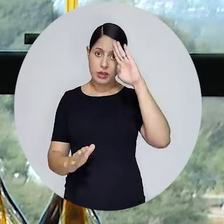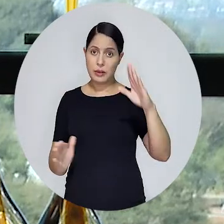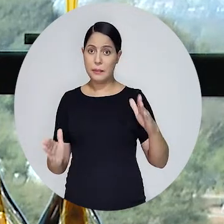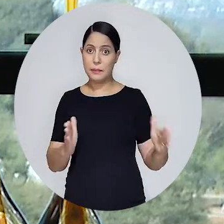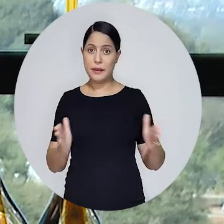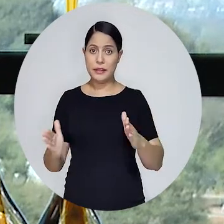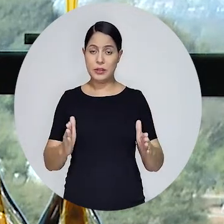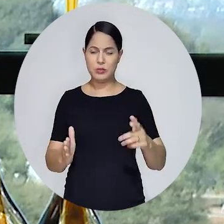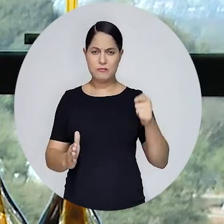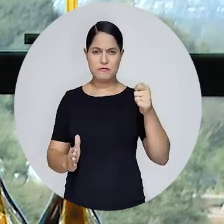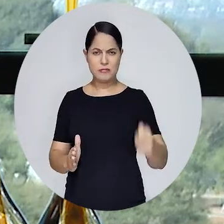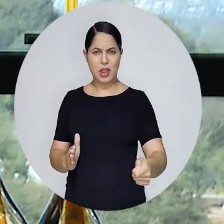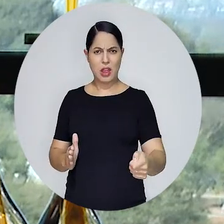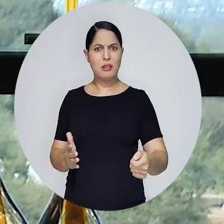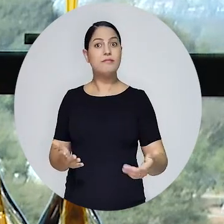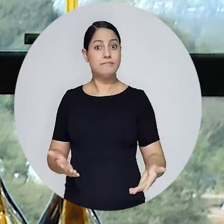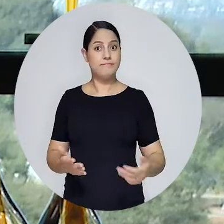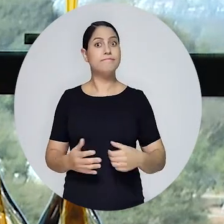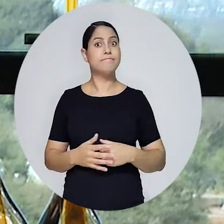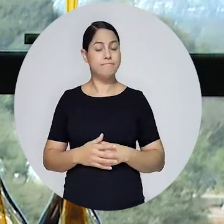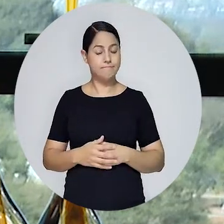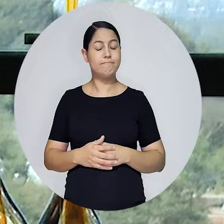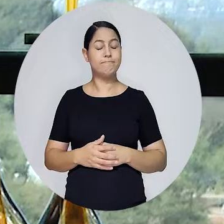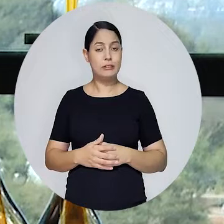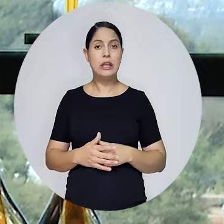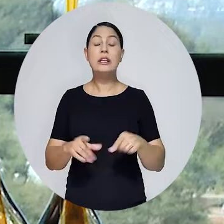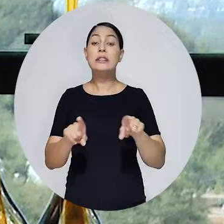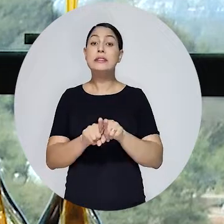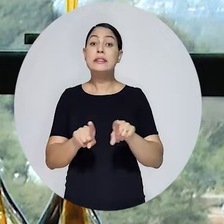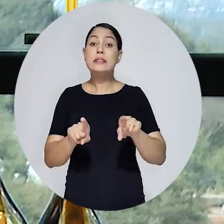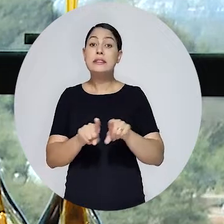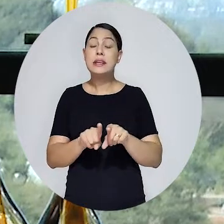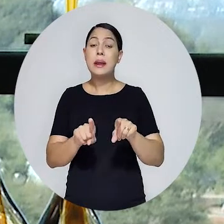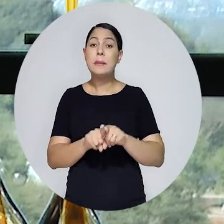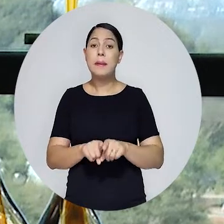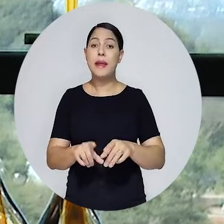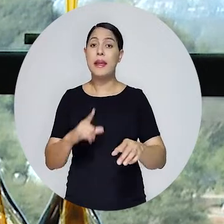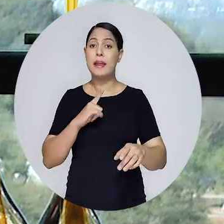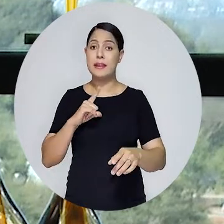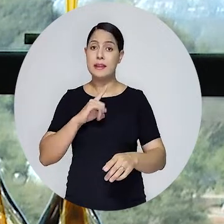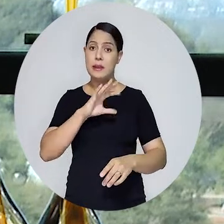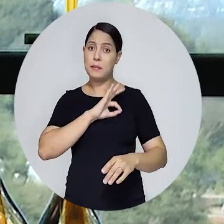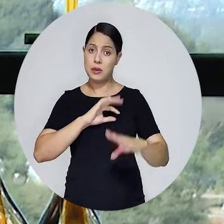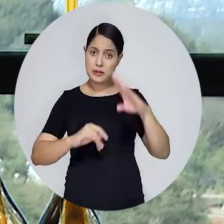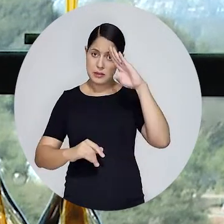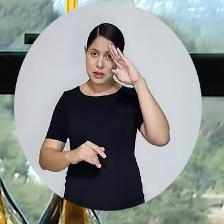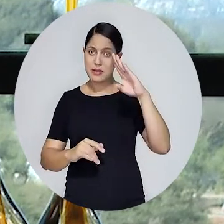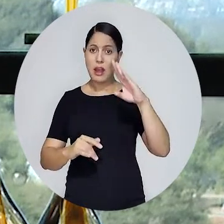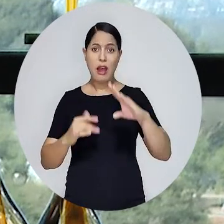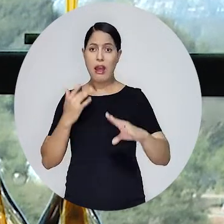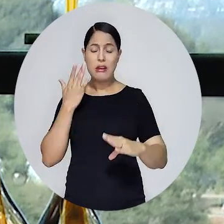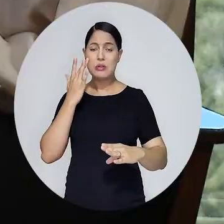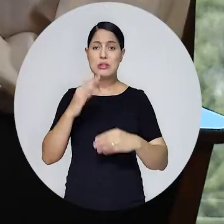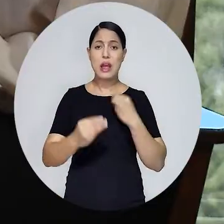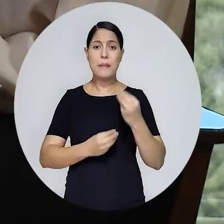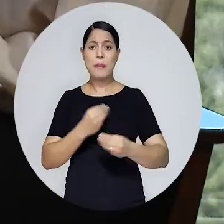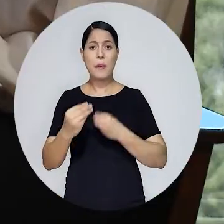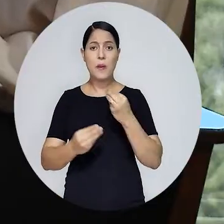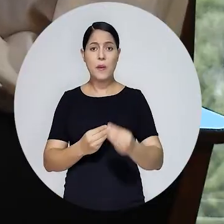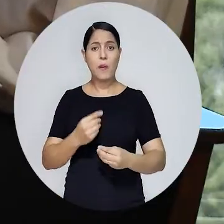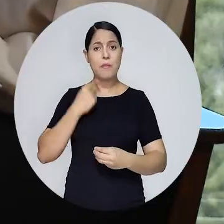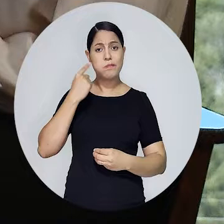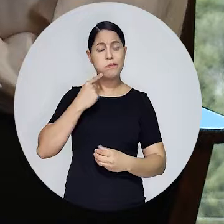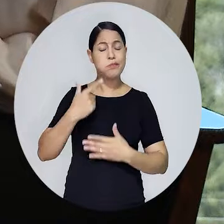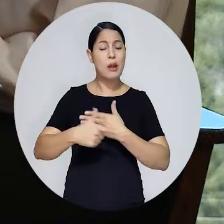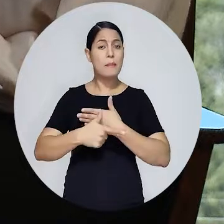fala, né? E de alguma forma ainda nós temos polícias militares muitas vezes, em algumas localidades, que não